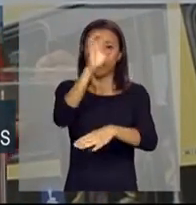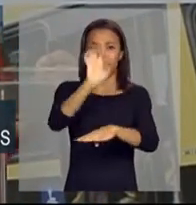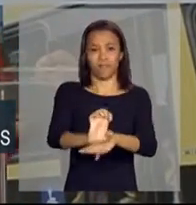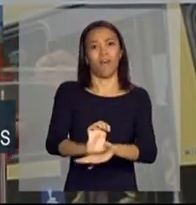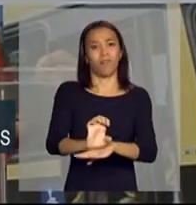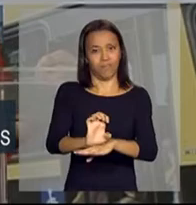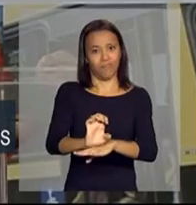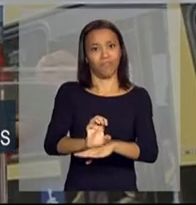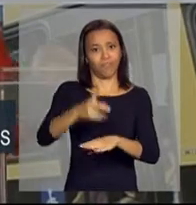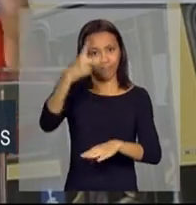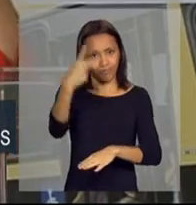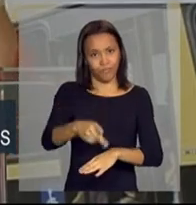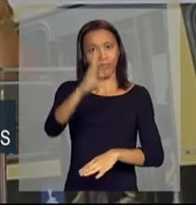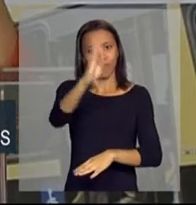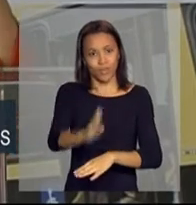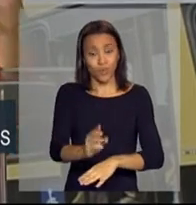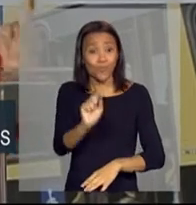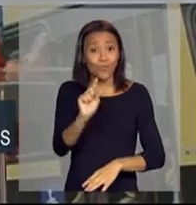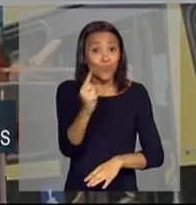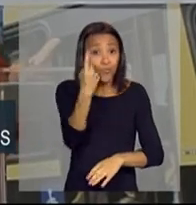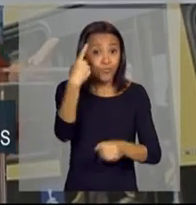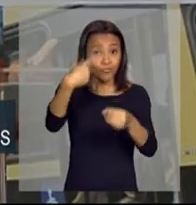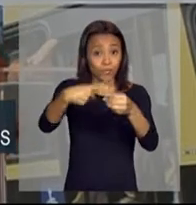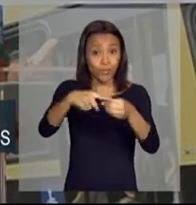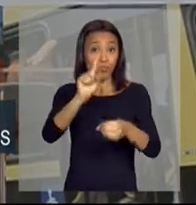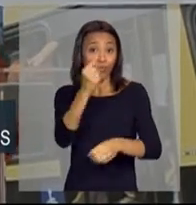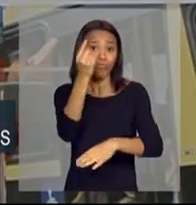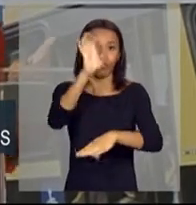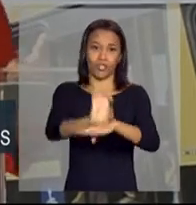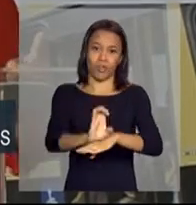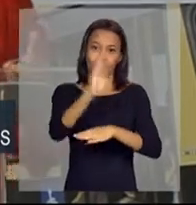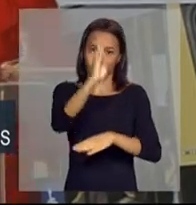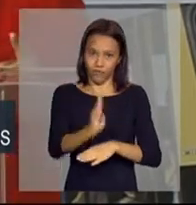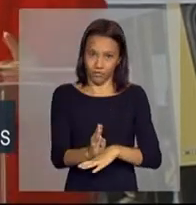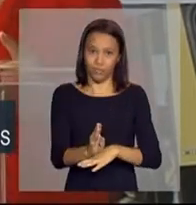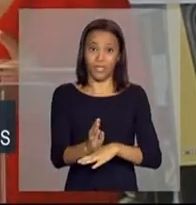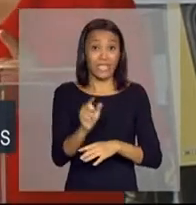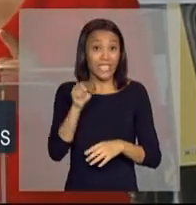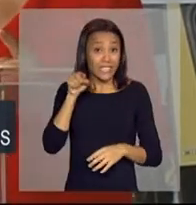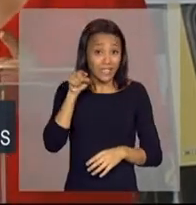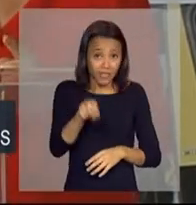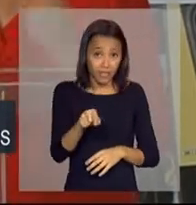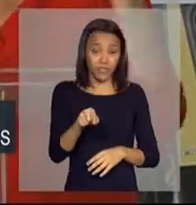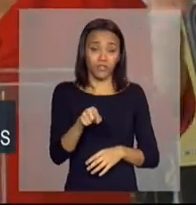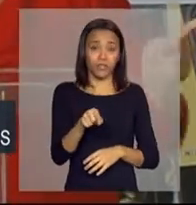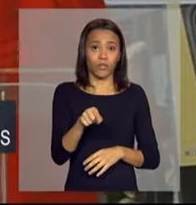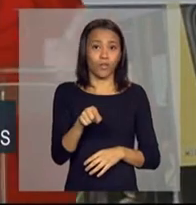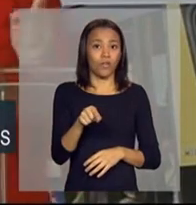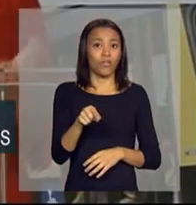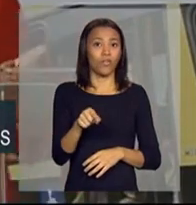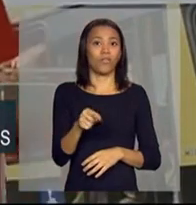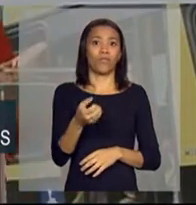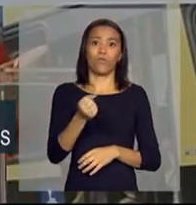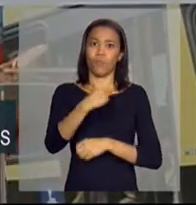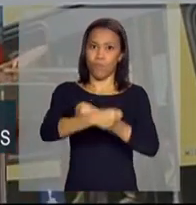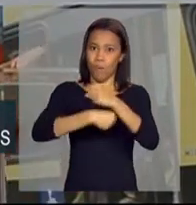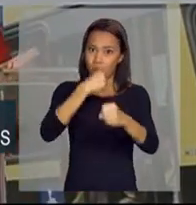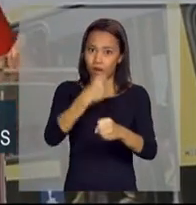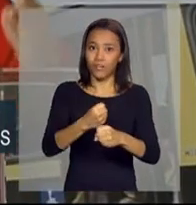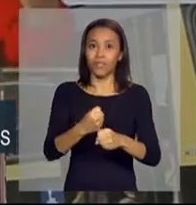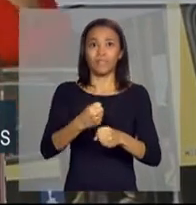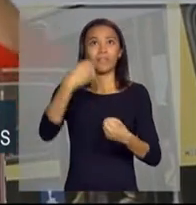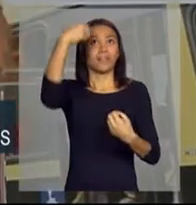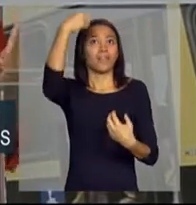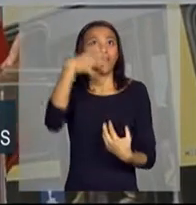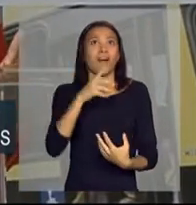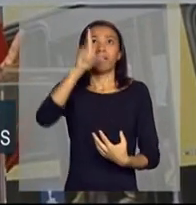federação. Num município, num estado da federação. Isso foi o ano da graça de Nosso Senhor Jesus Cristo